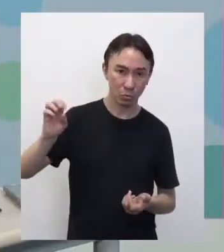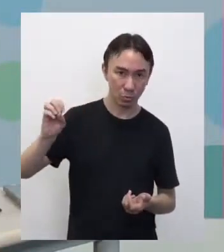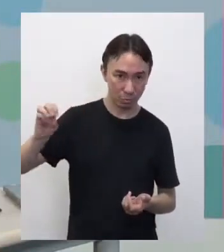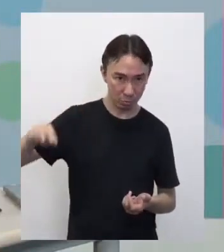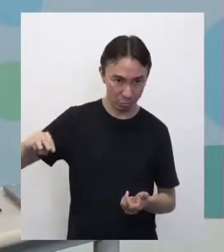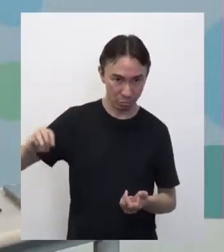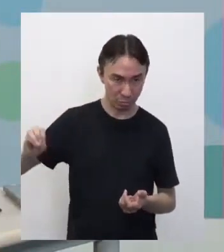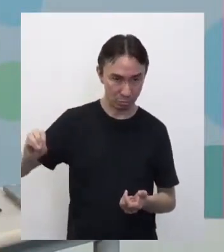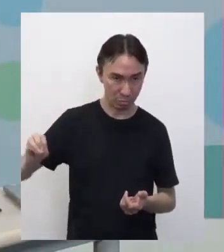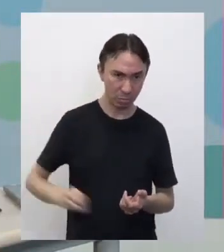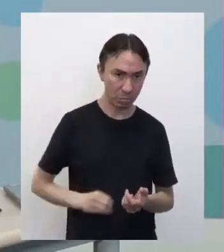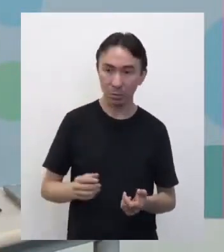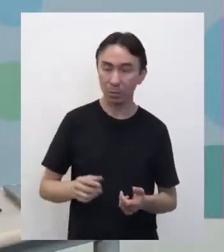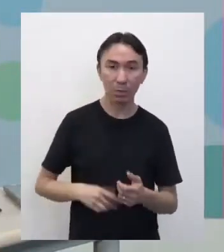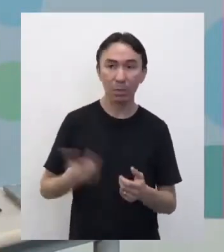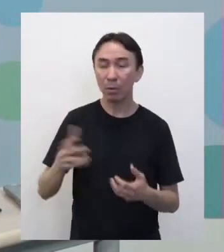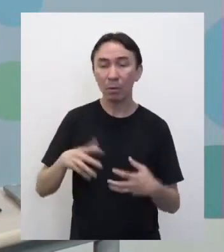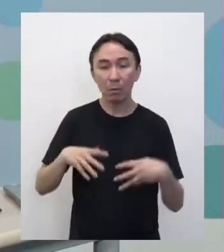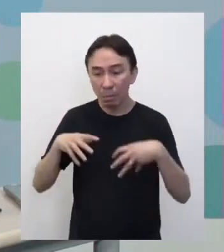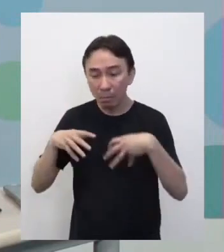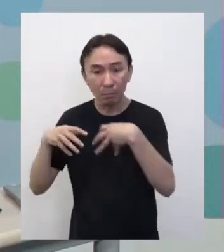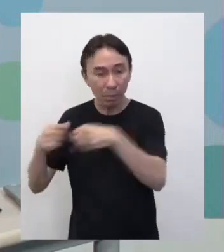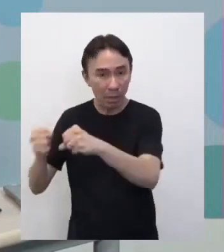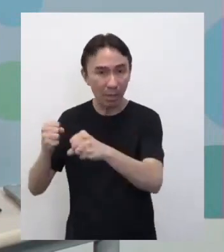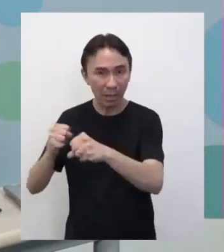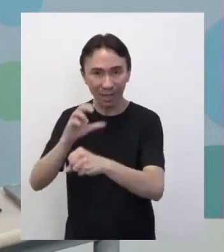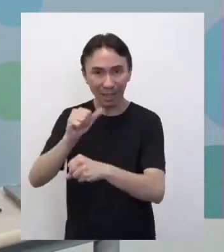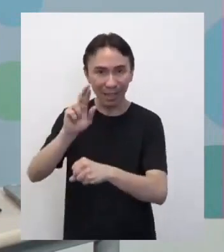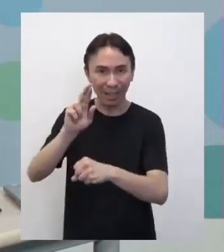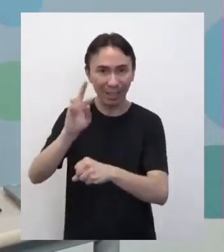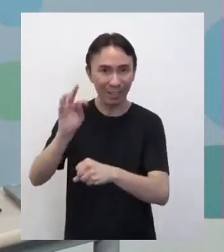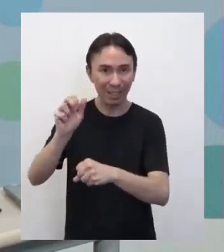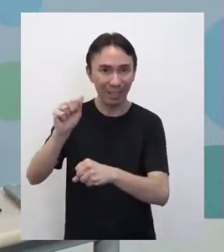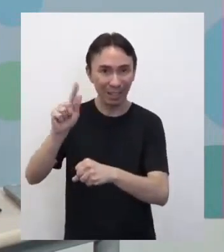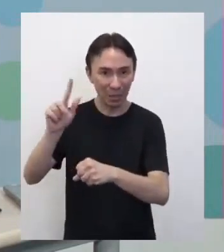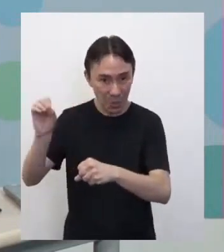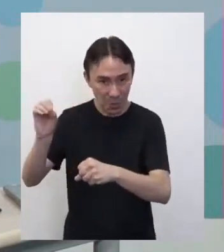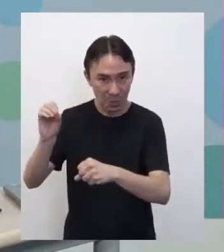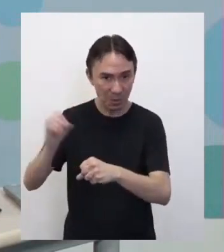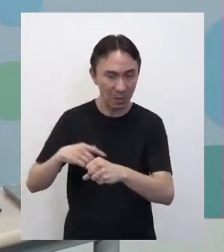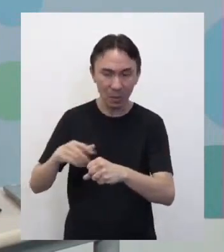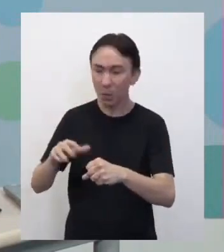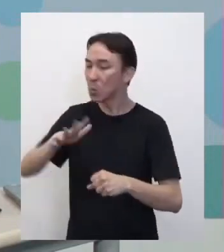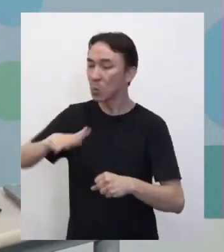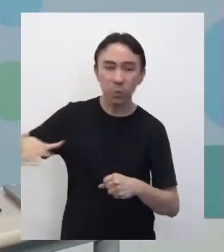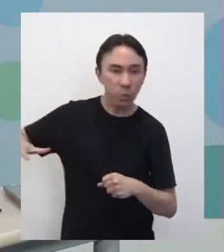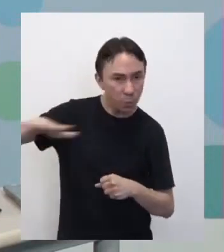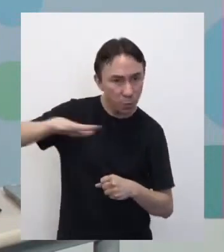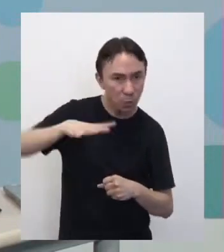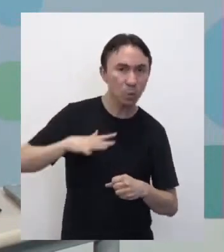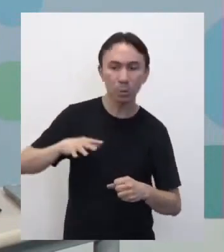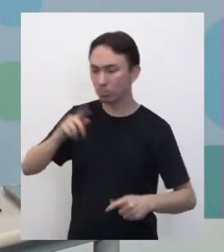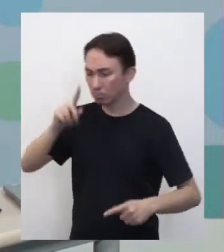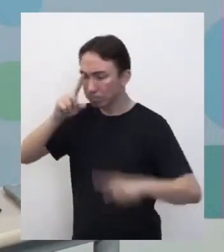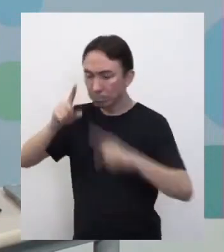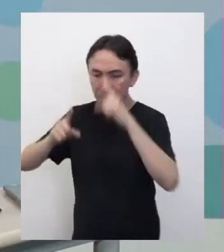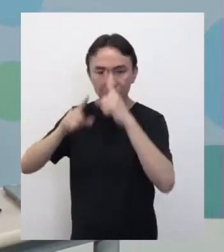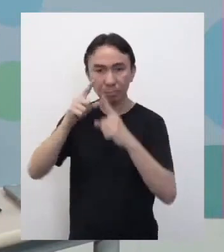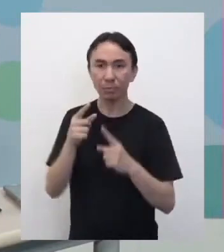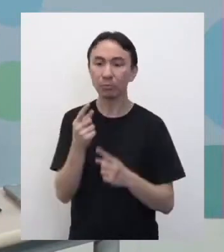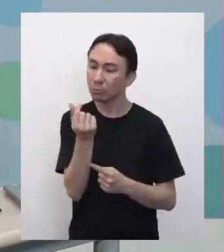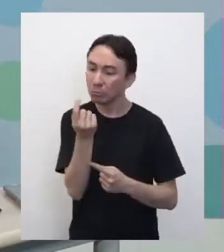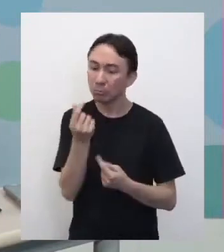ali dominar toda a região do entorno do mar Mediterrâneo e promover o comércio marítimo ali. Isso é